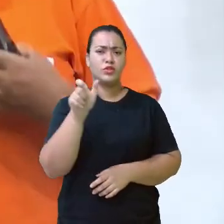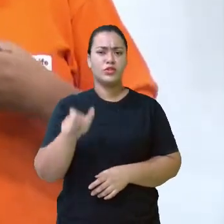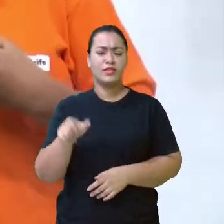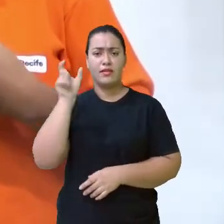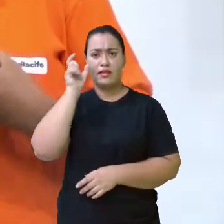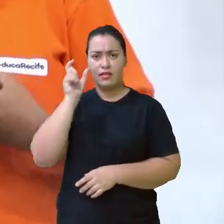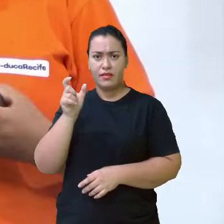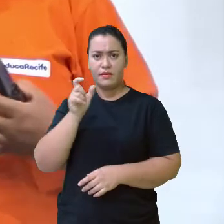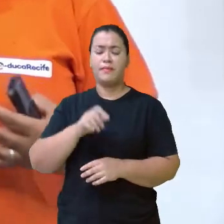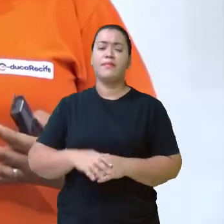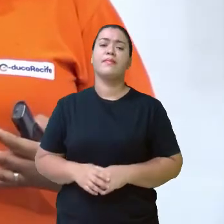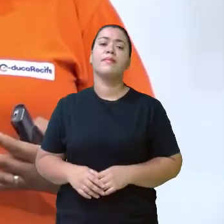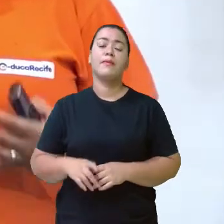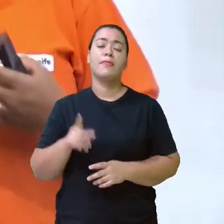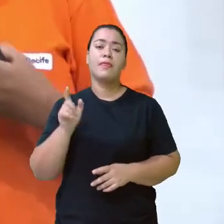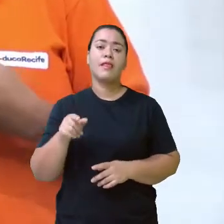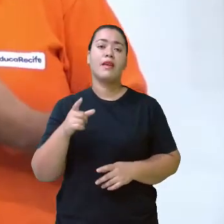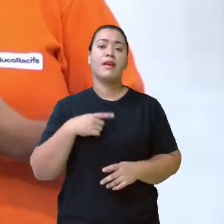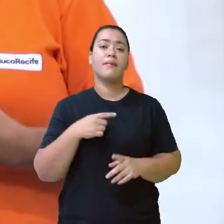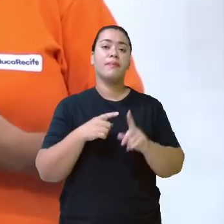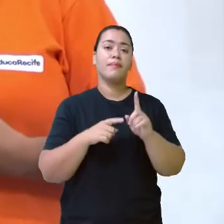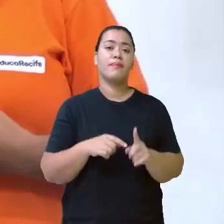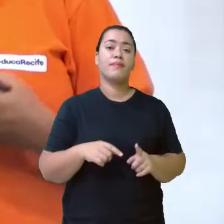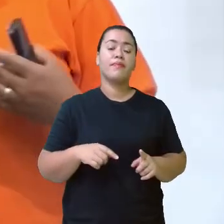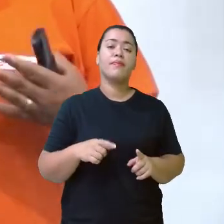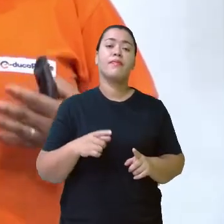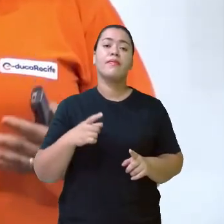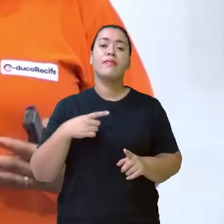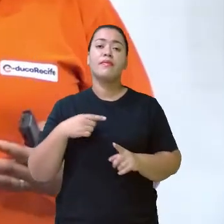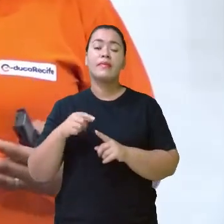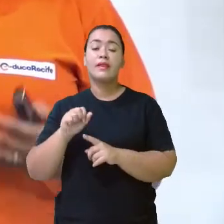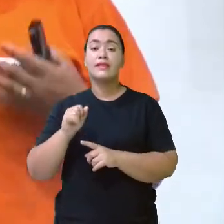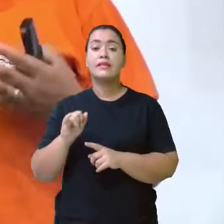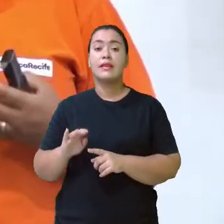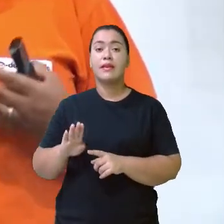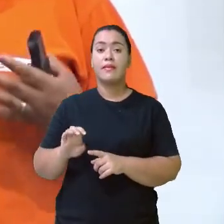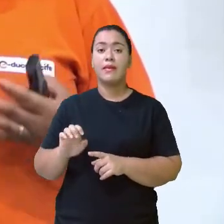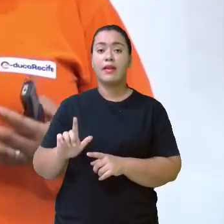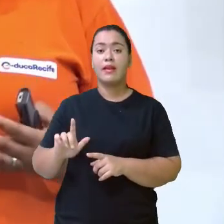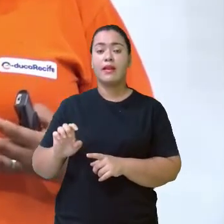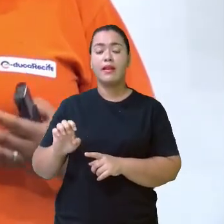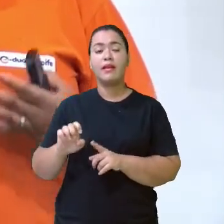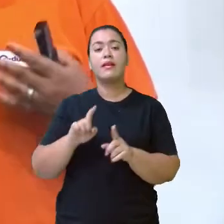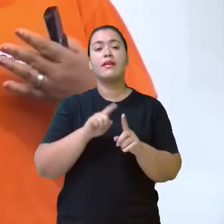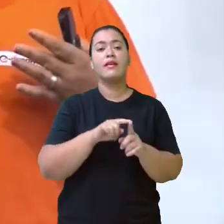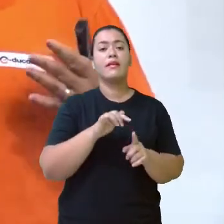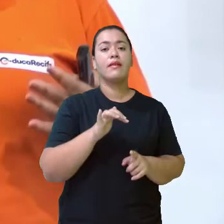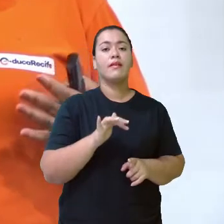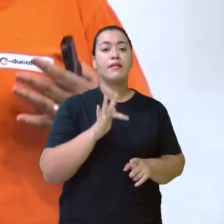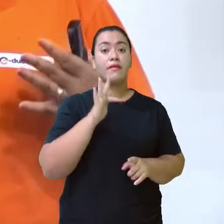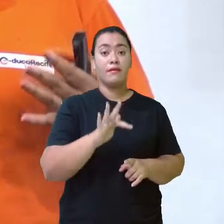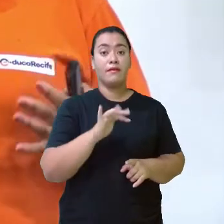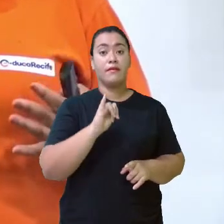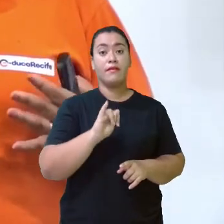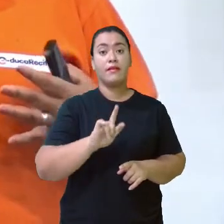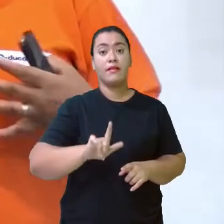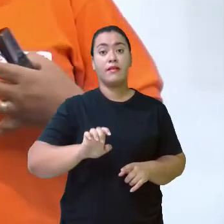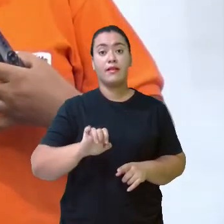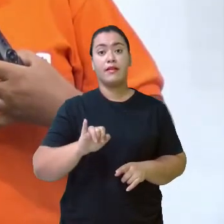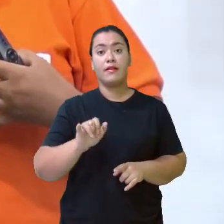interessantes, né? As personagens principais, que eram a Filéias e a Cibele, o Filéias e a Cibele, e o Filéias